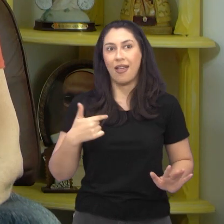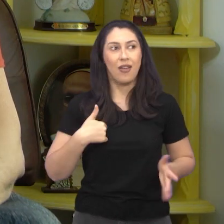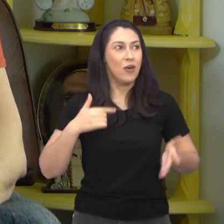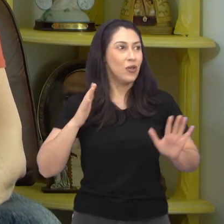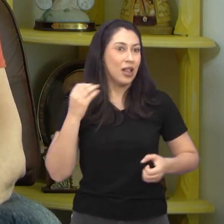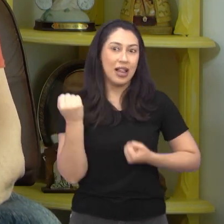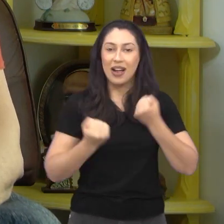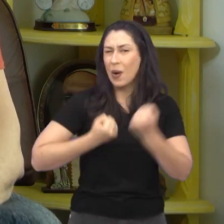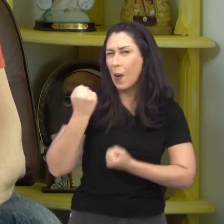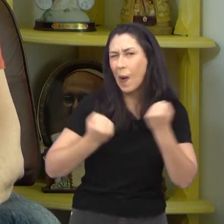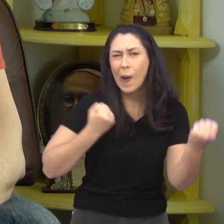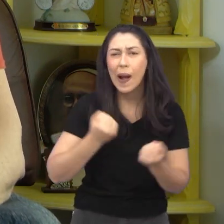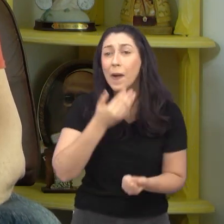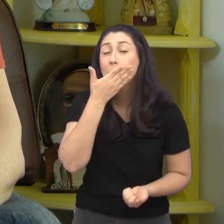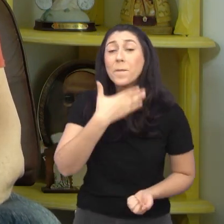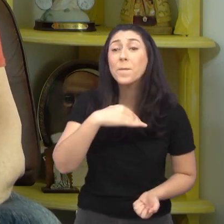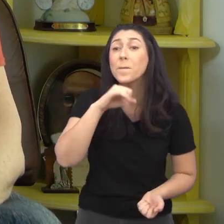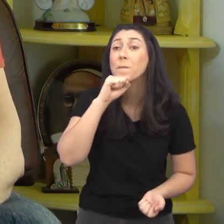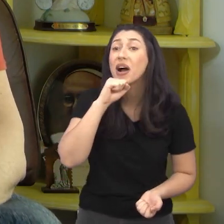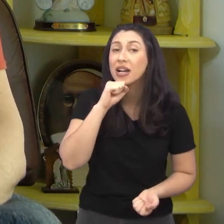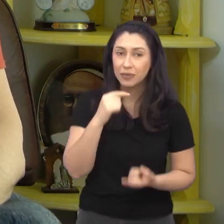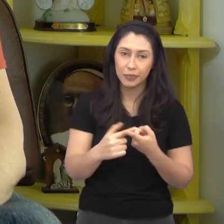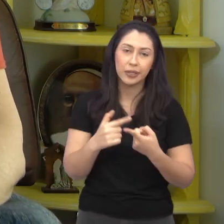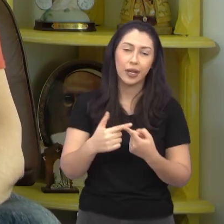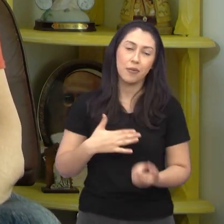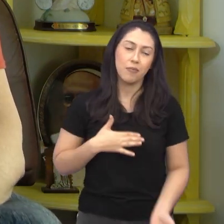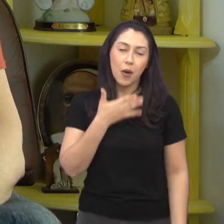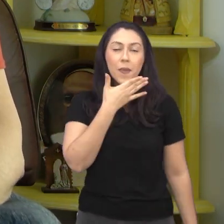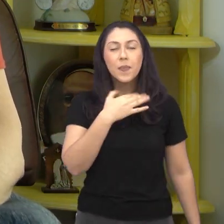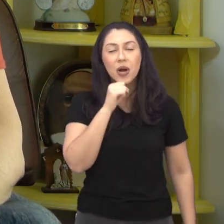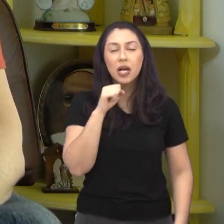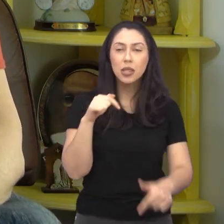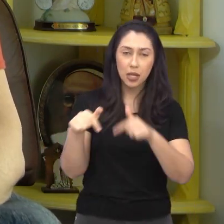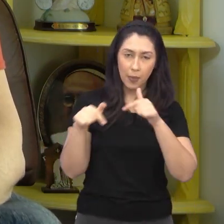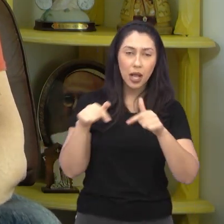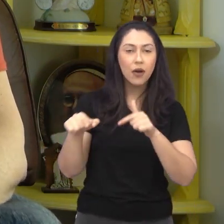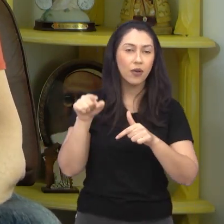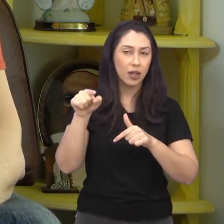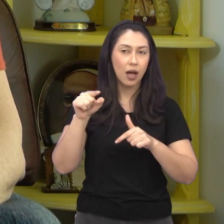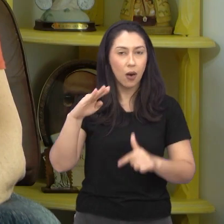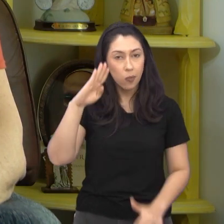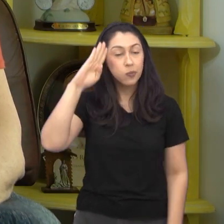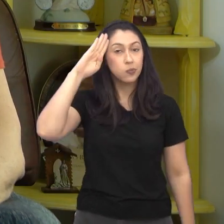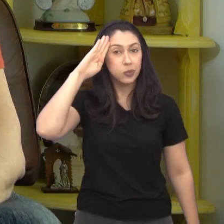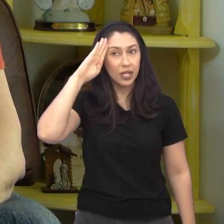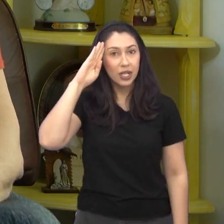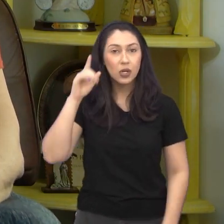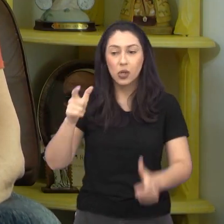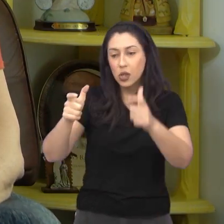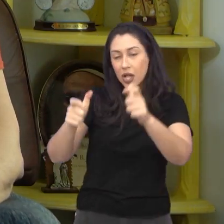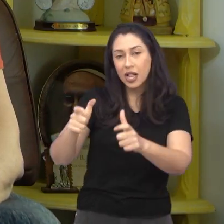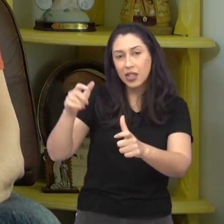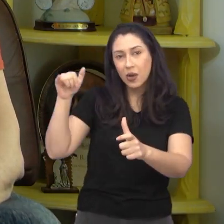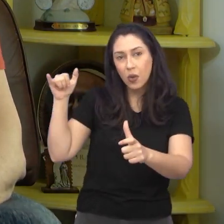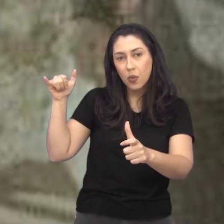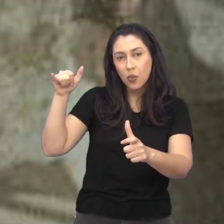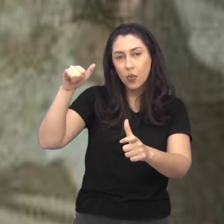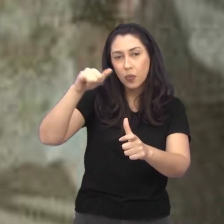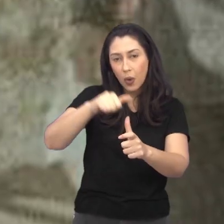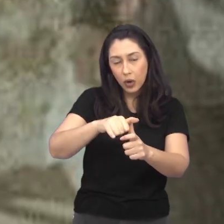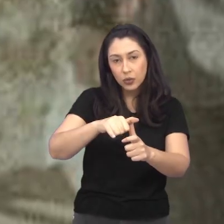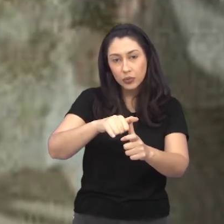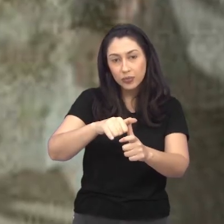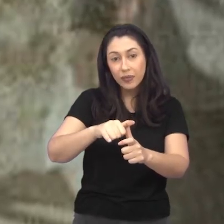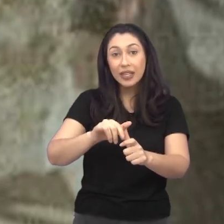logo eu já corri. Meu pai, por trabalhar e ser militar, ele trabalhava no hangar do aeroporto. E